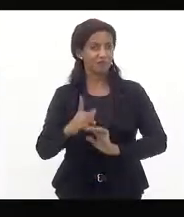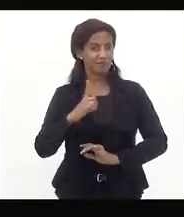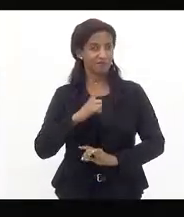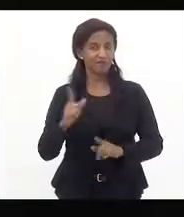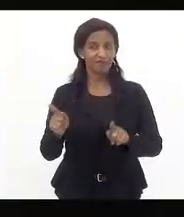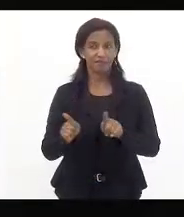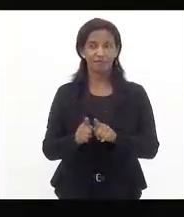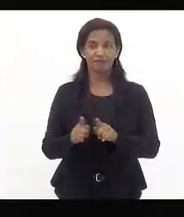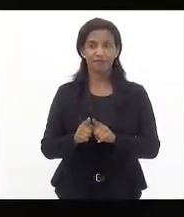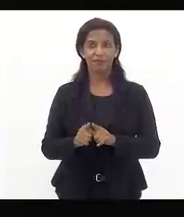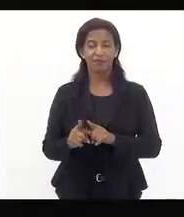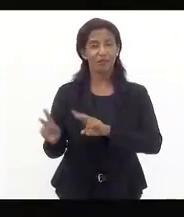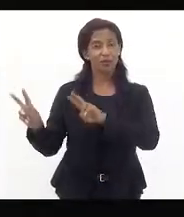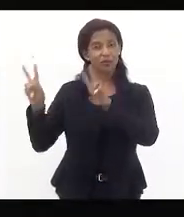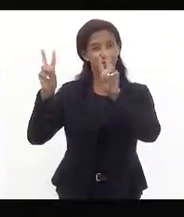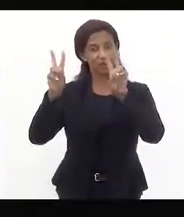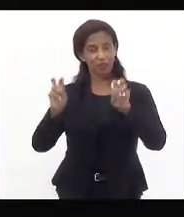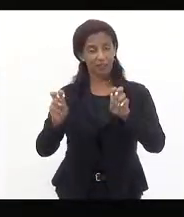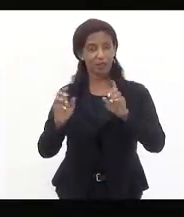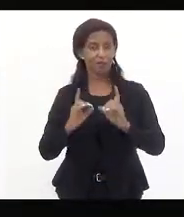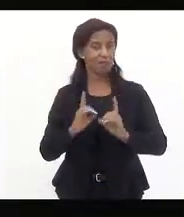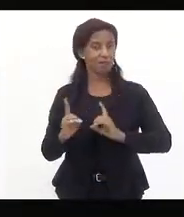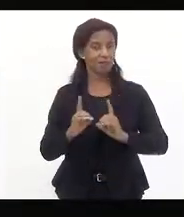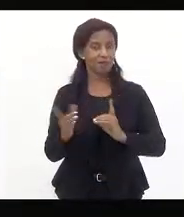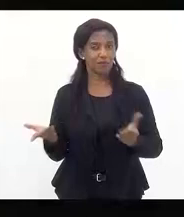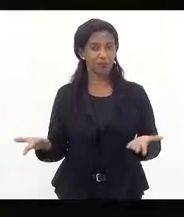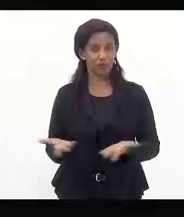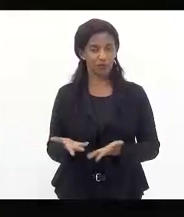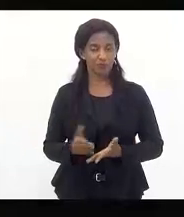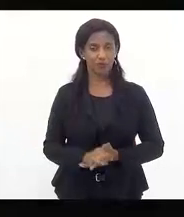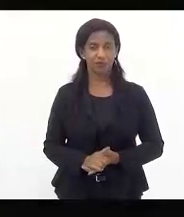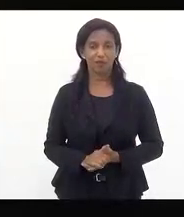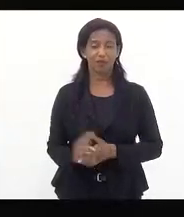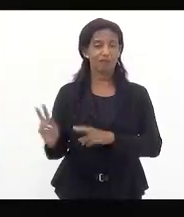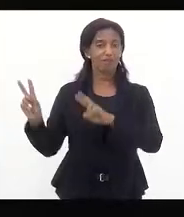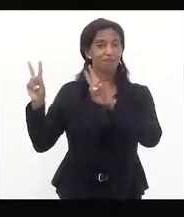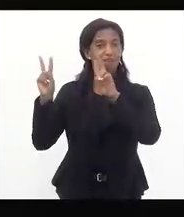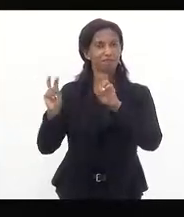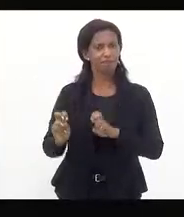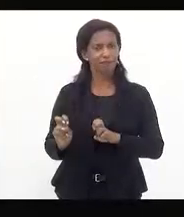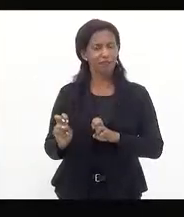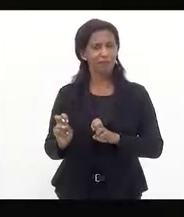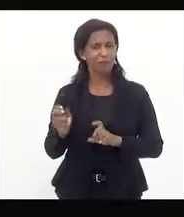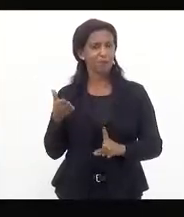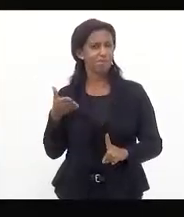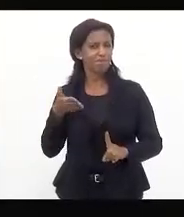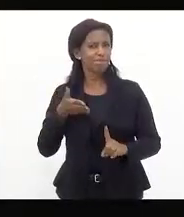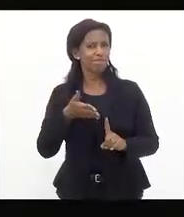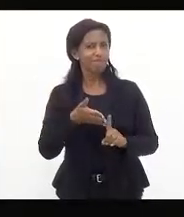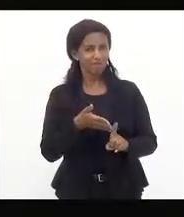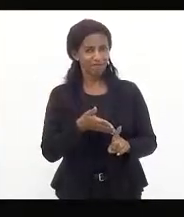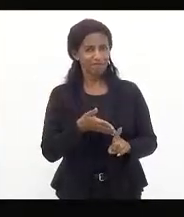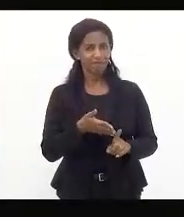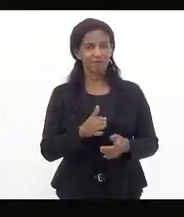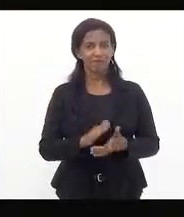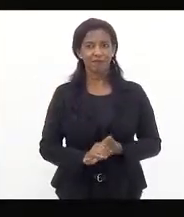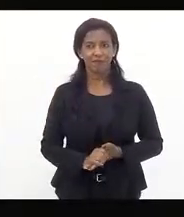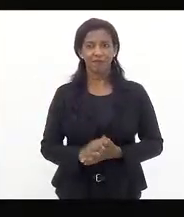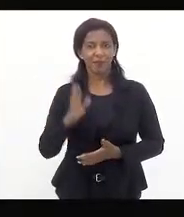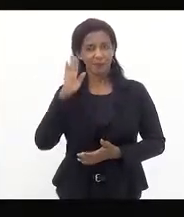visto que o tema que nós debatemos aqui é um tema que implicará diretamente